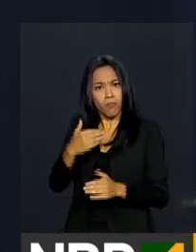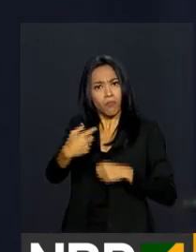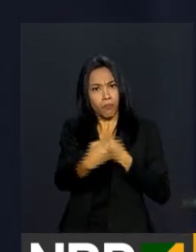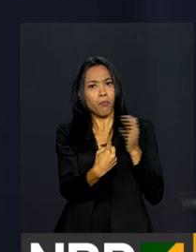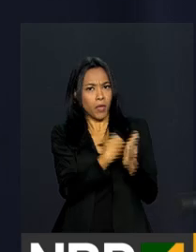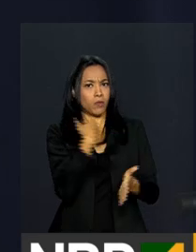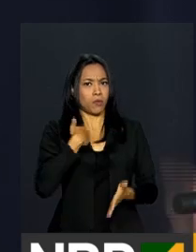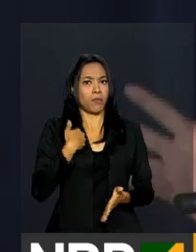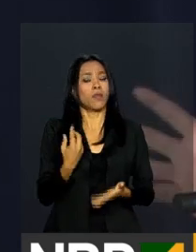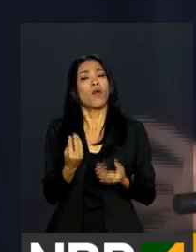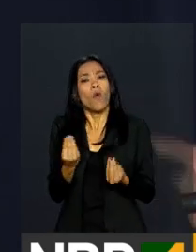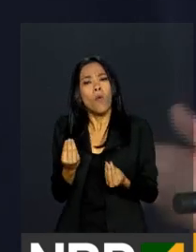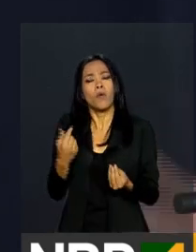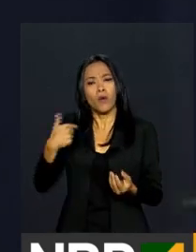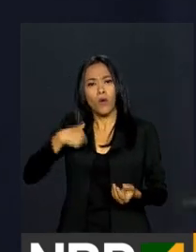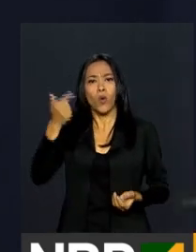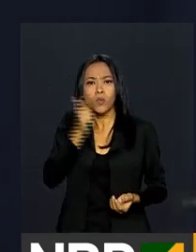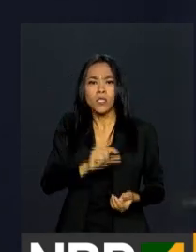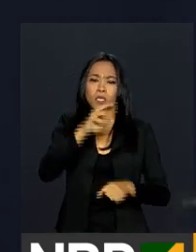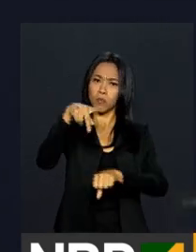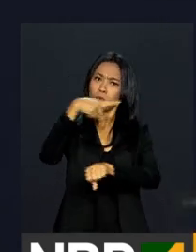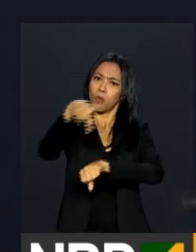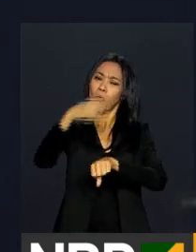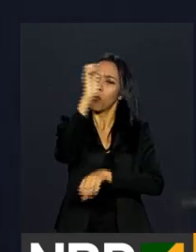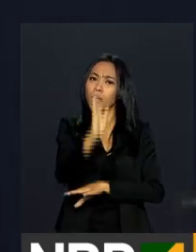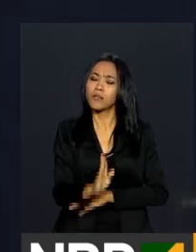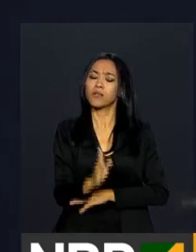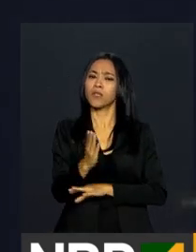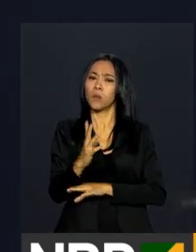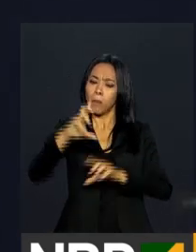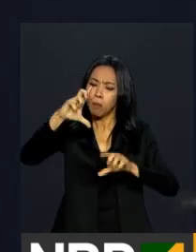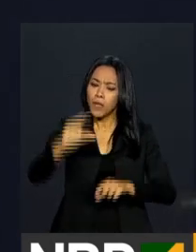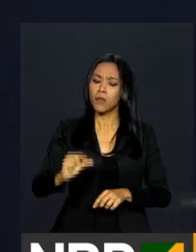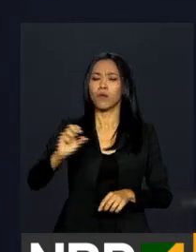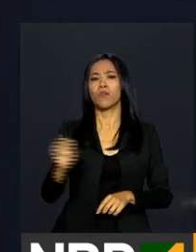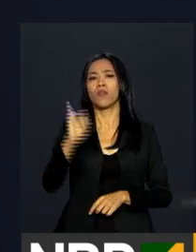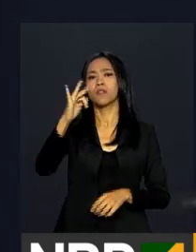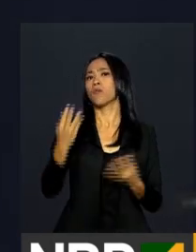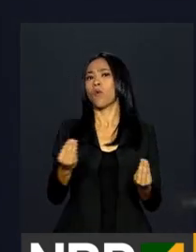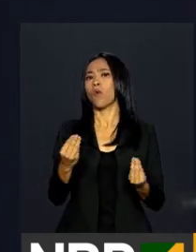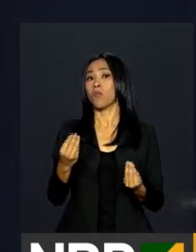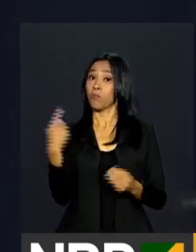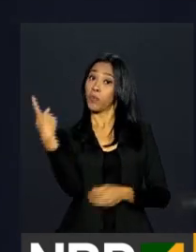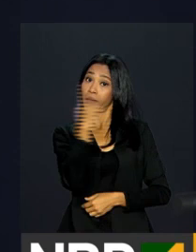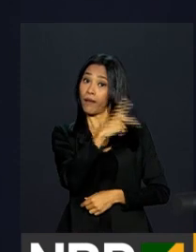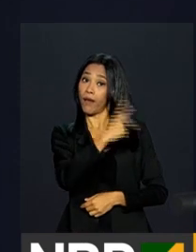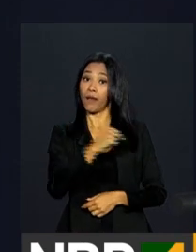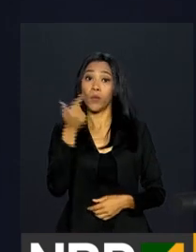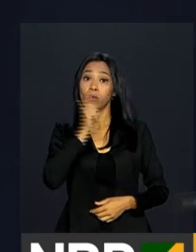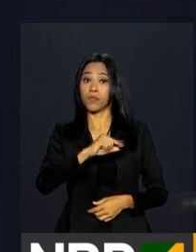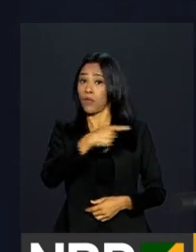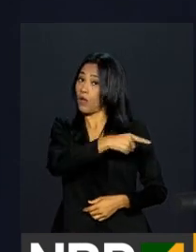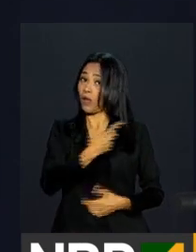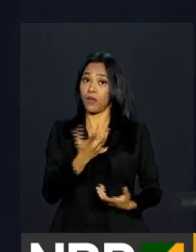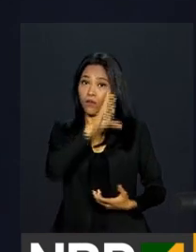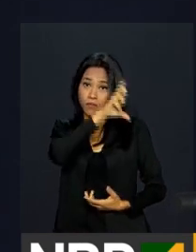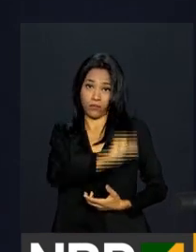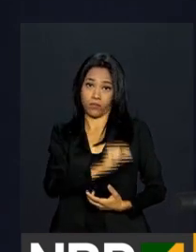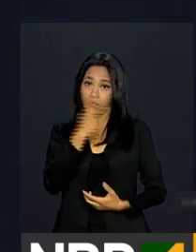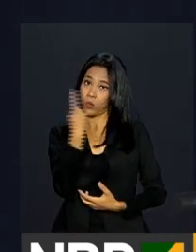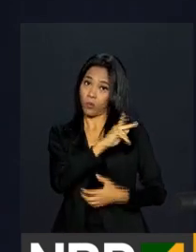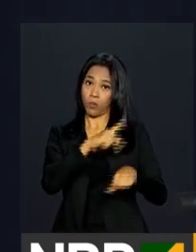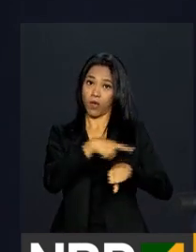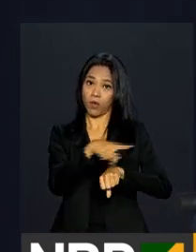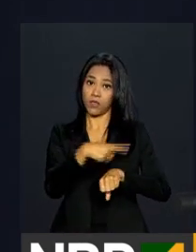trabalhista? Nós estamos lutando há 9 meses, Marcos Montes, Júlio César, Frank, não conseguimos porque os sindicatos, enfim, com muita